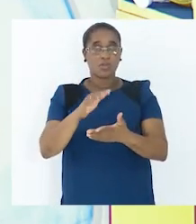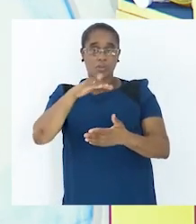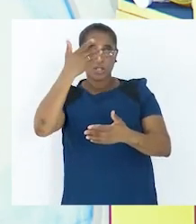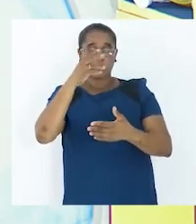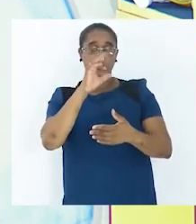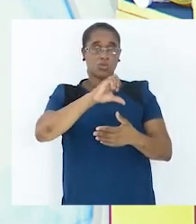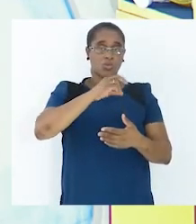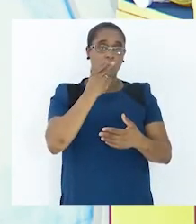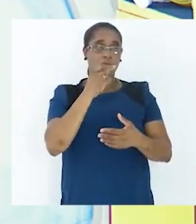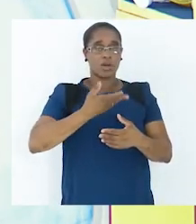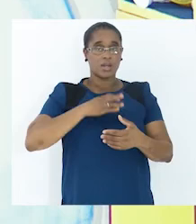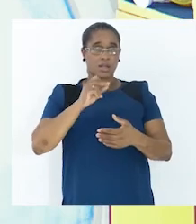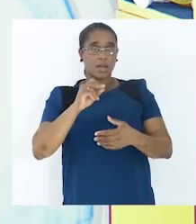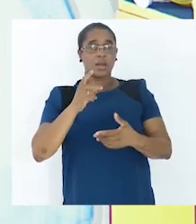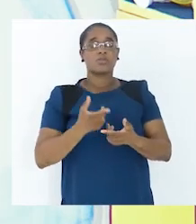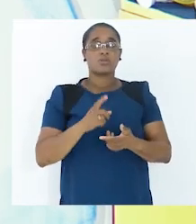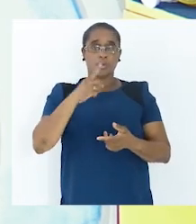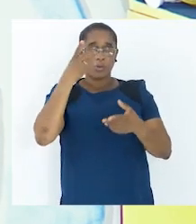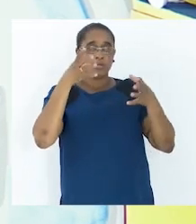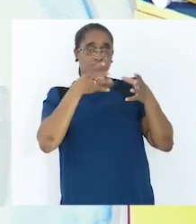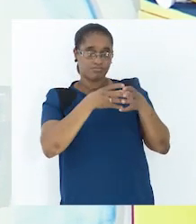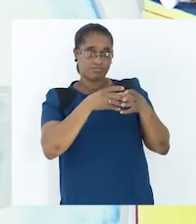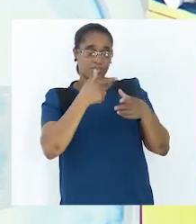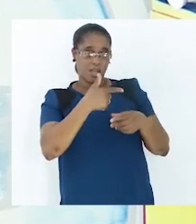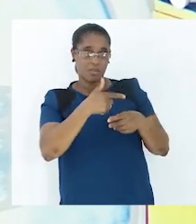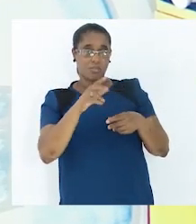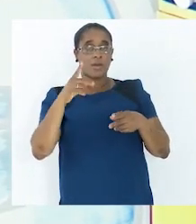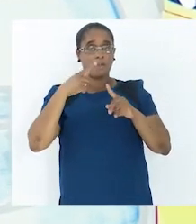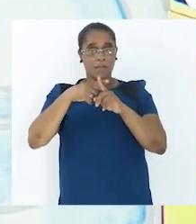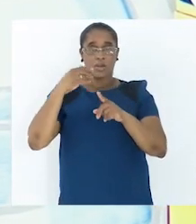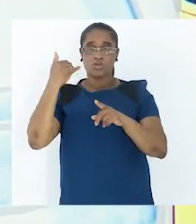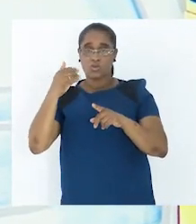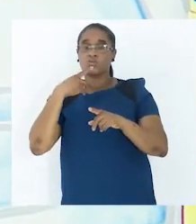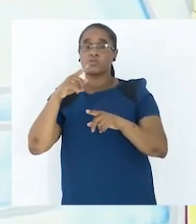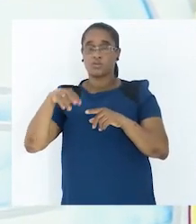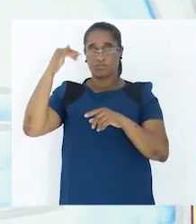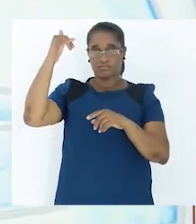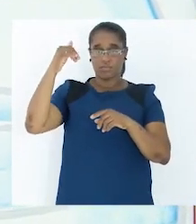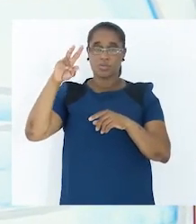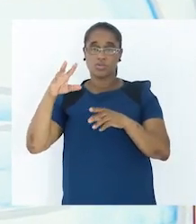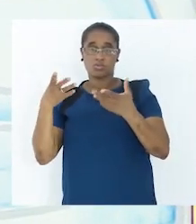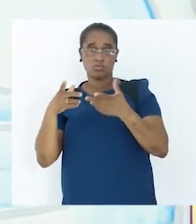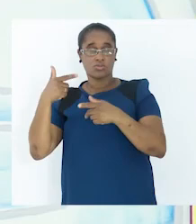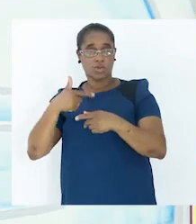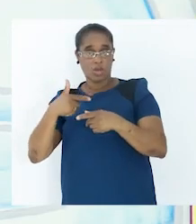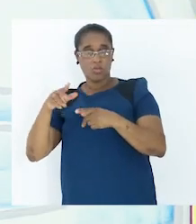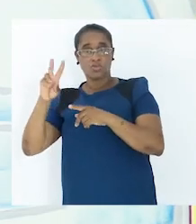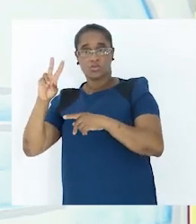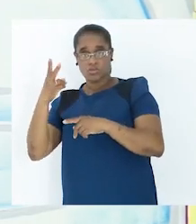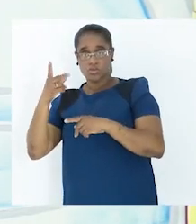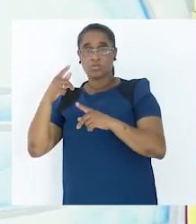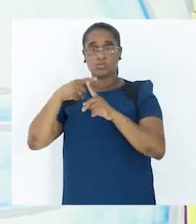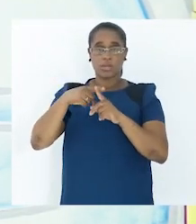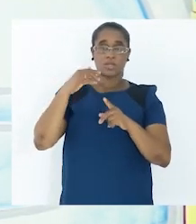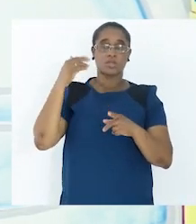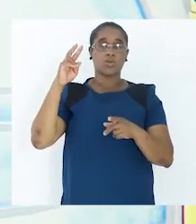termo, mais o dobro do primeiro pelo segundo, mais o quadrado do segundo. E quando estamos numa situação em que